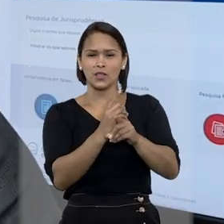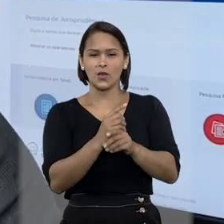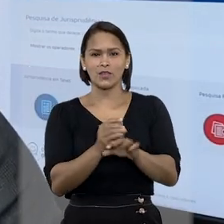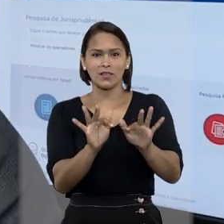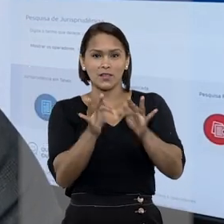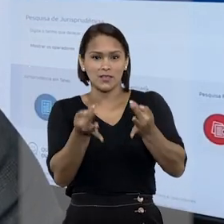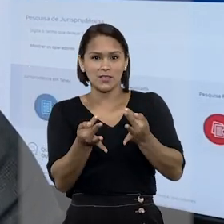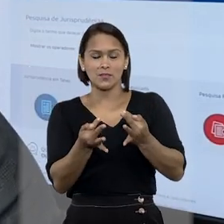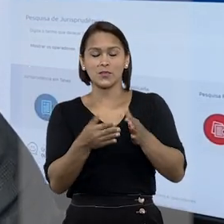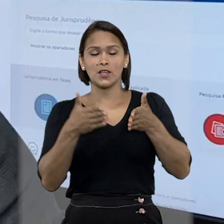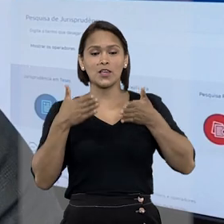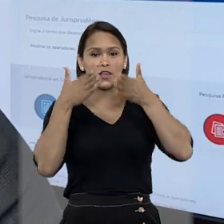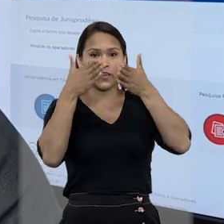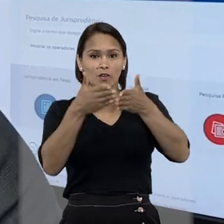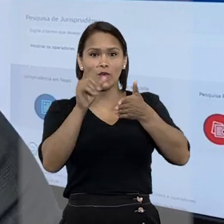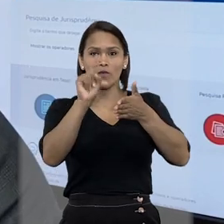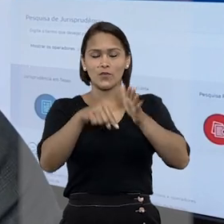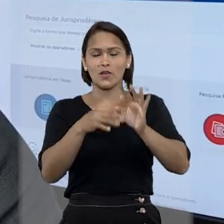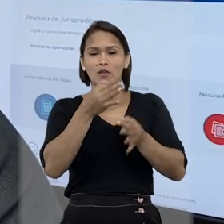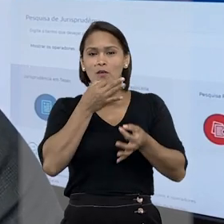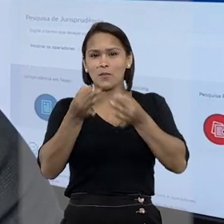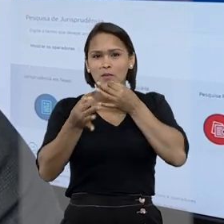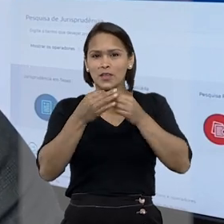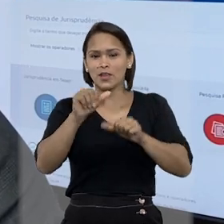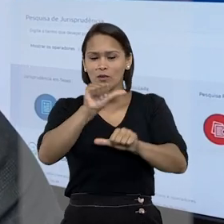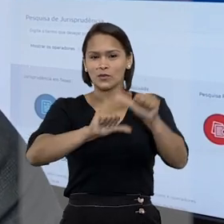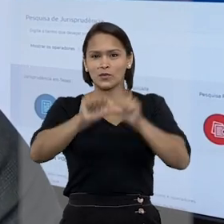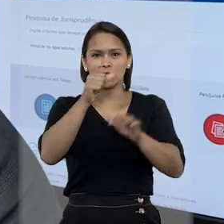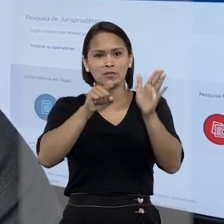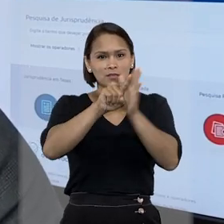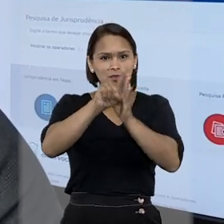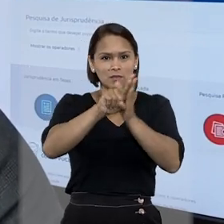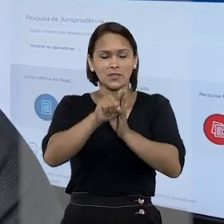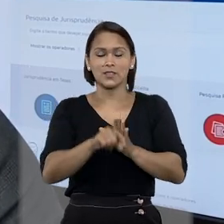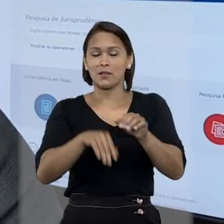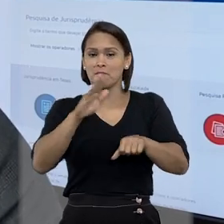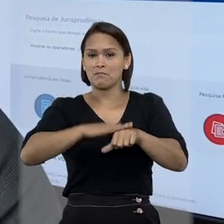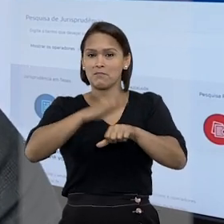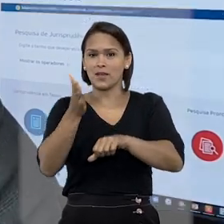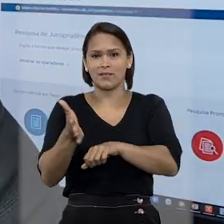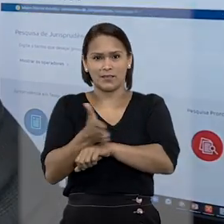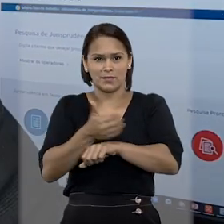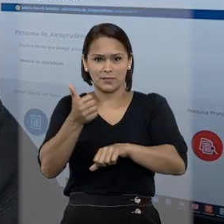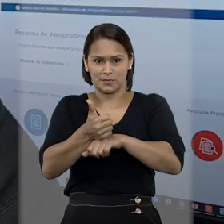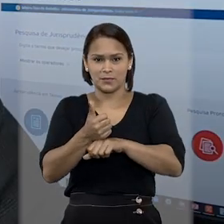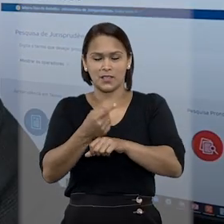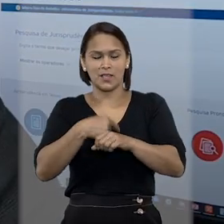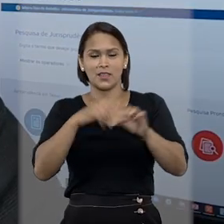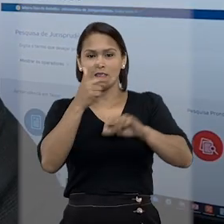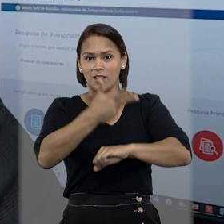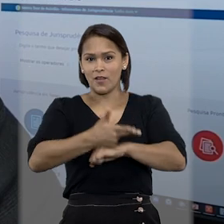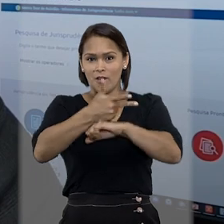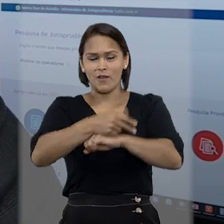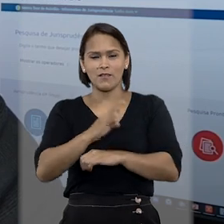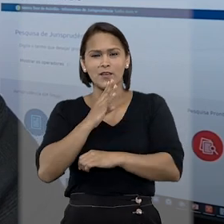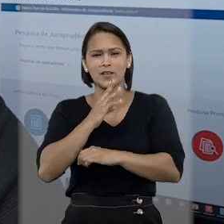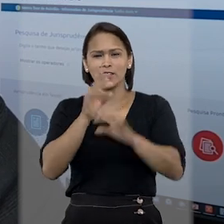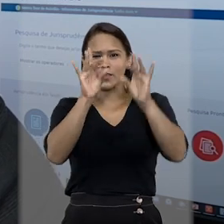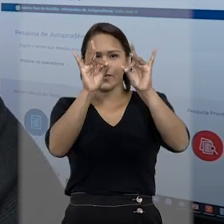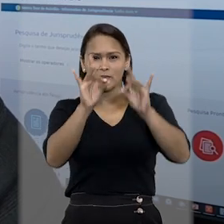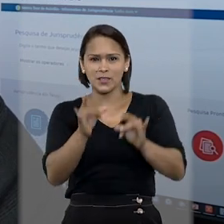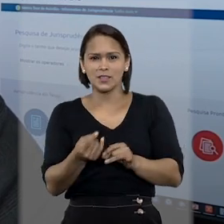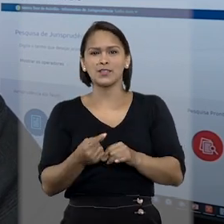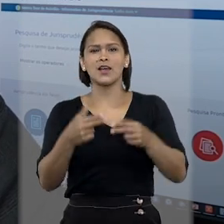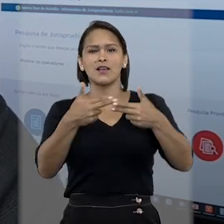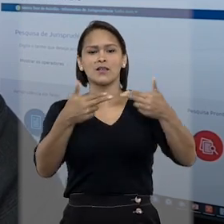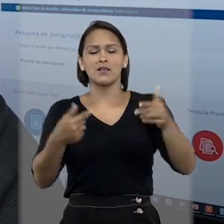simples e objetiva, dicas que ajudam a tornar a sua pesquisa ainda mais eficiente. Nesse vídeo você vai conhecer alguns detalhes